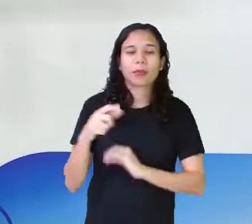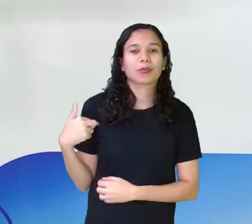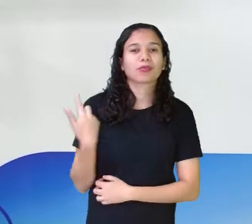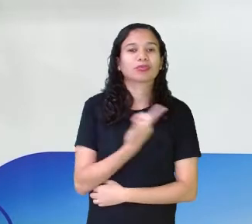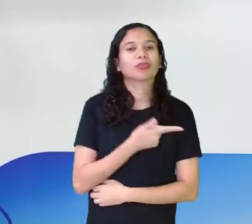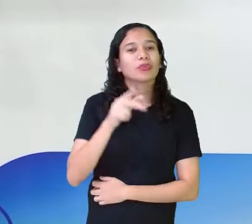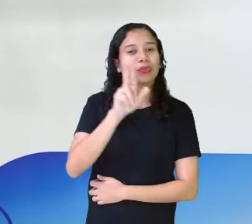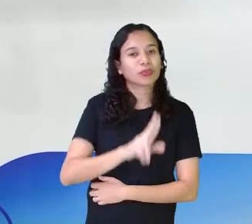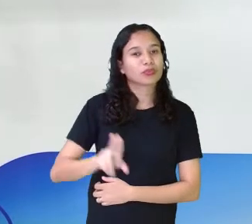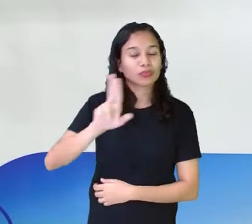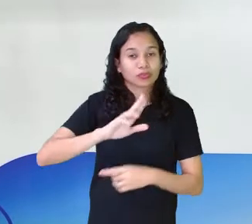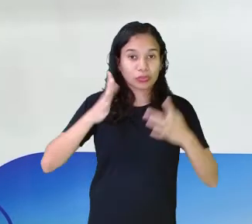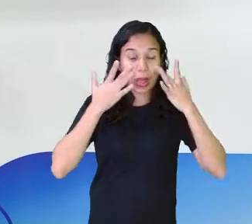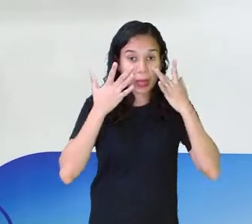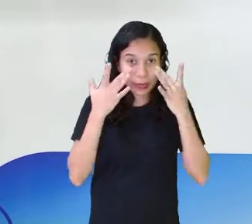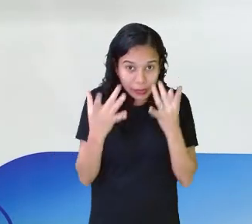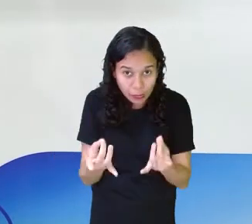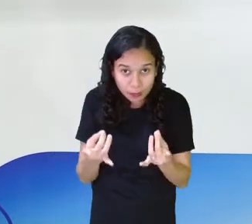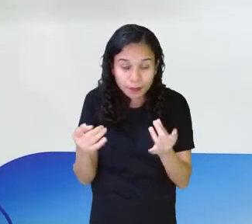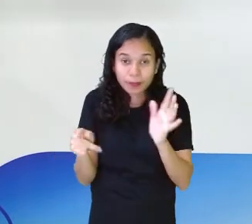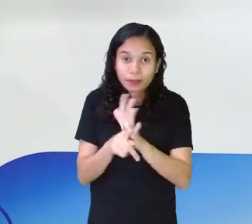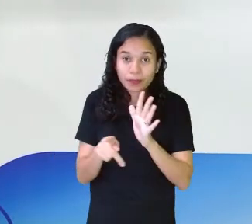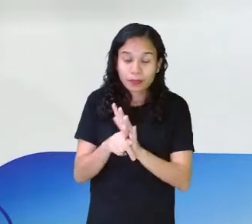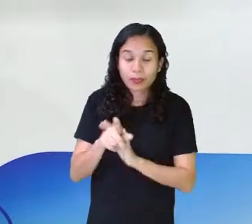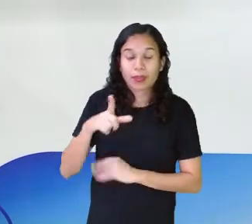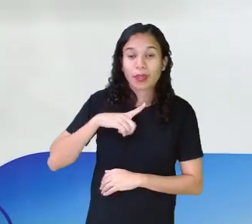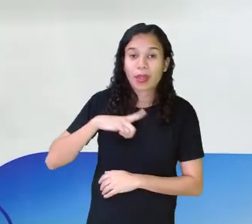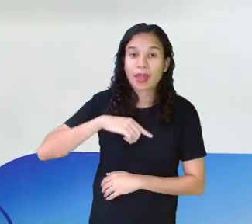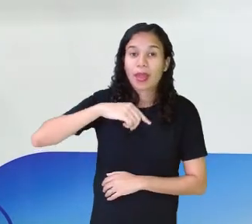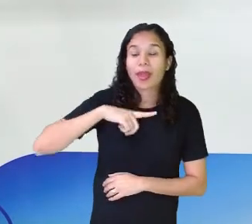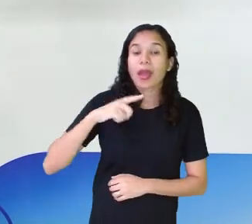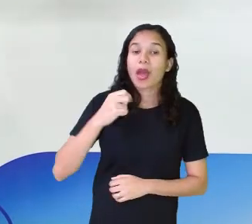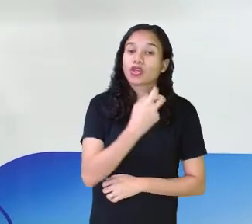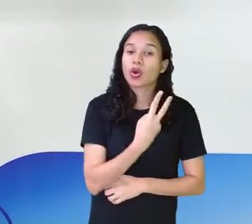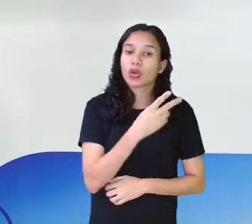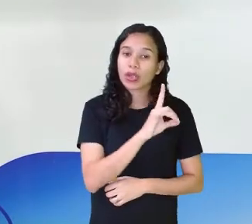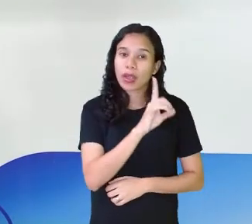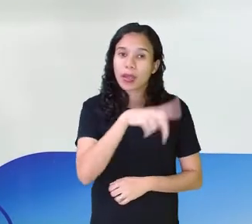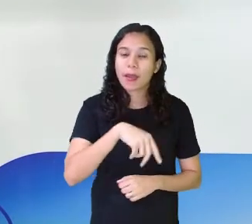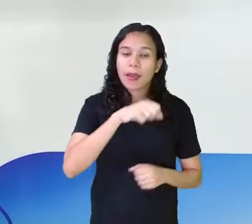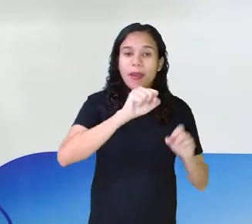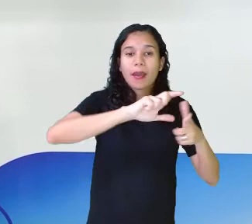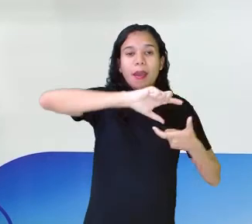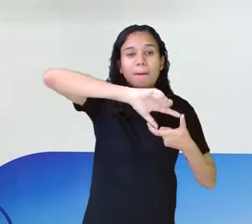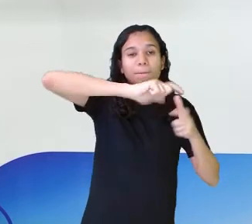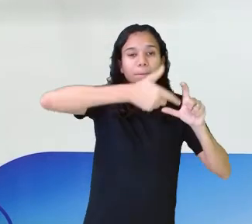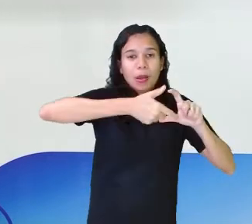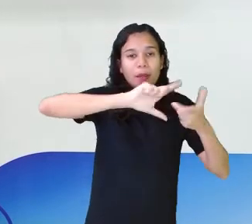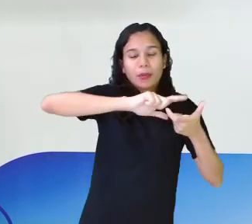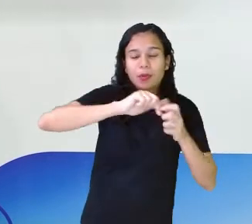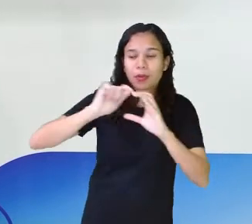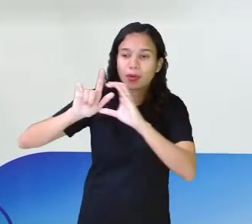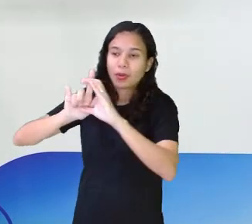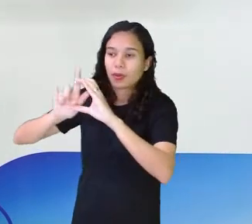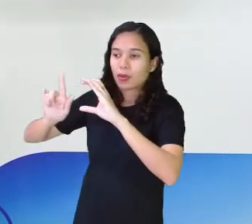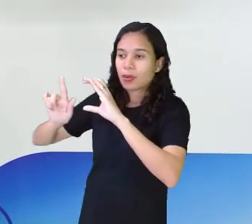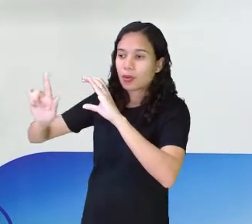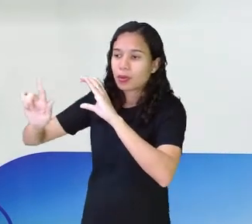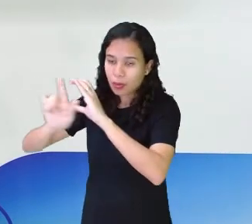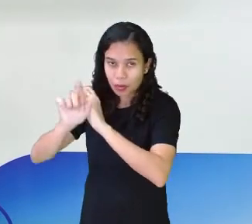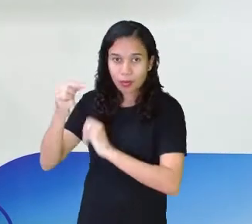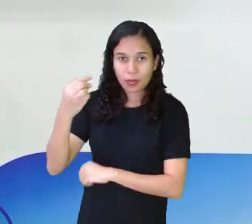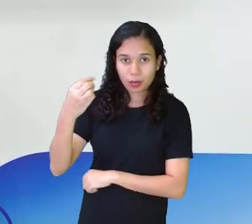sólidos geométricos. Presta atenção. Figura plana, 2 dimensões. Sólido espacial,